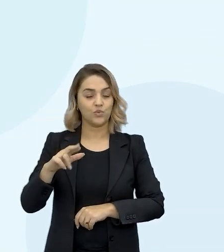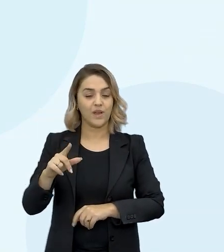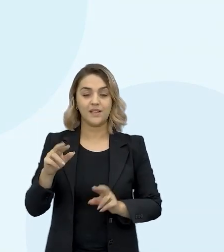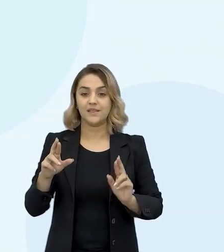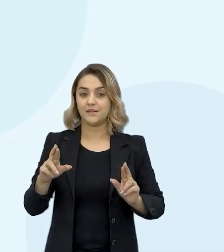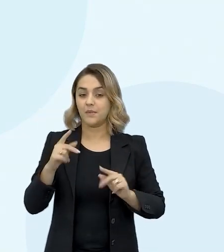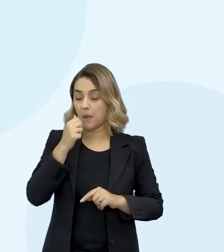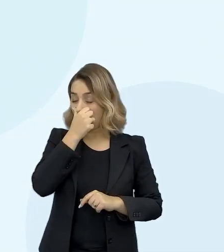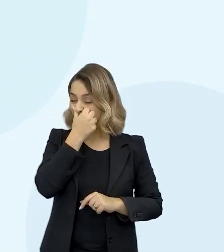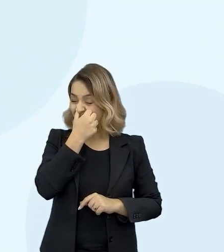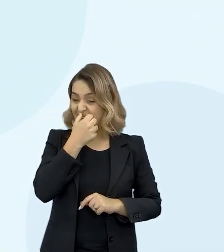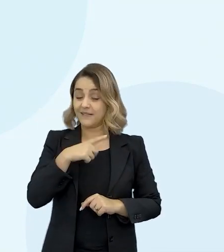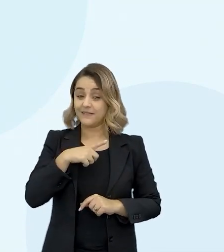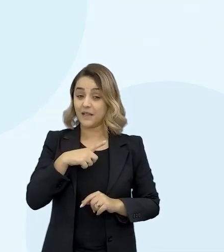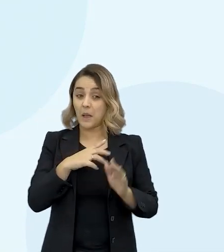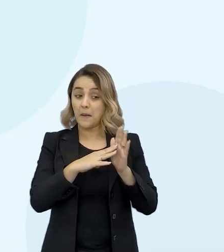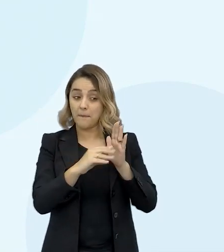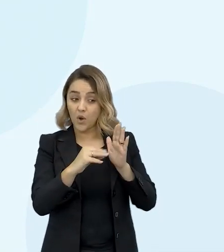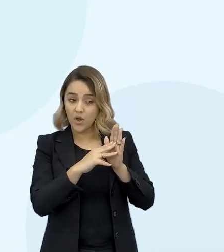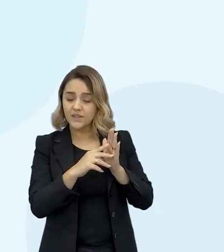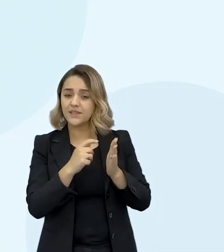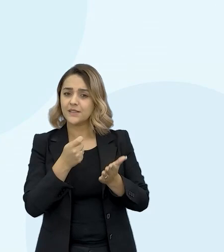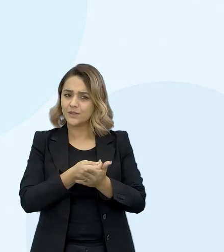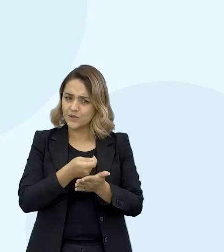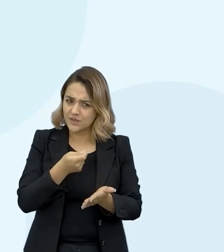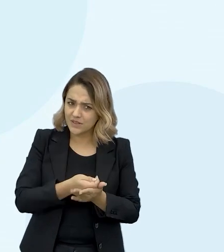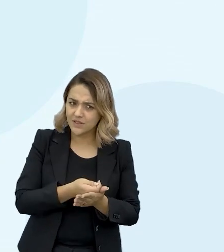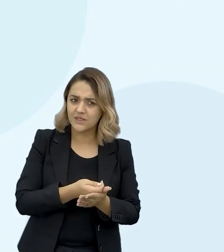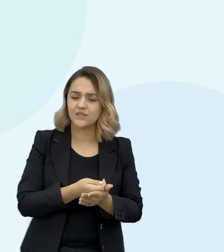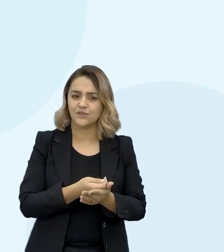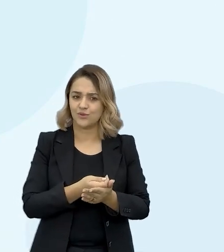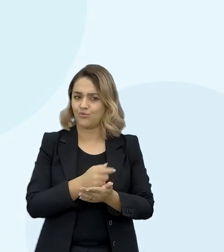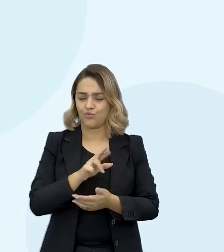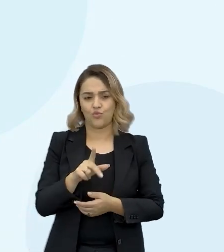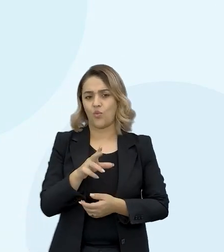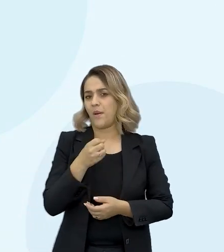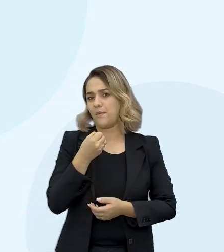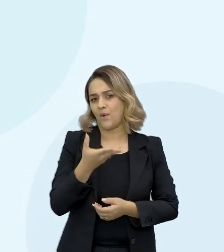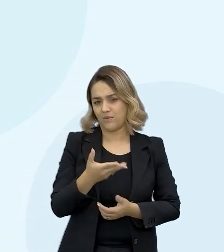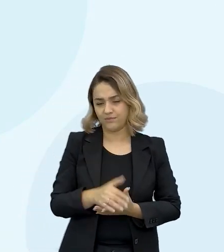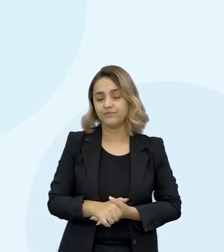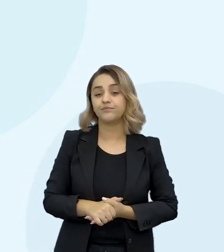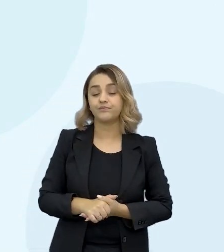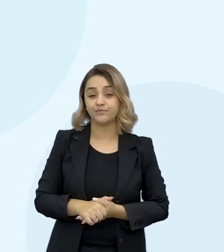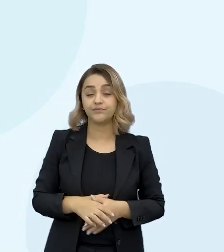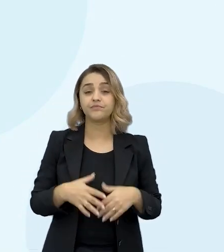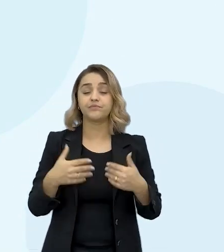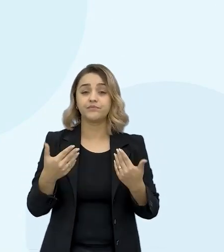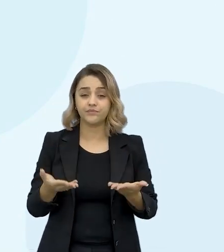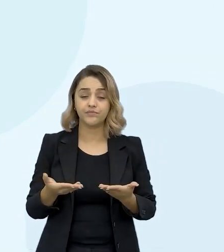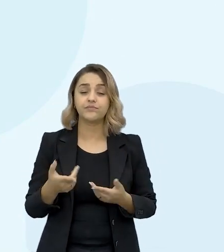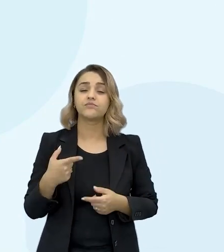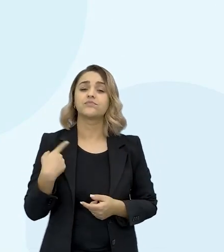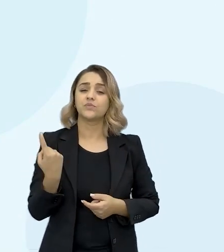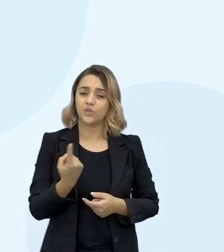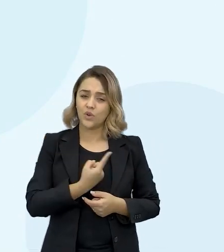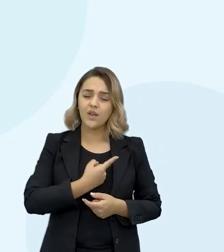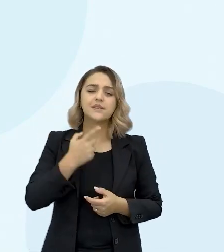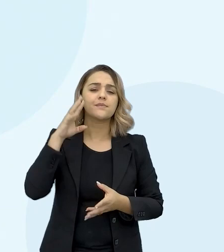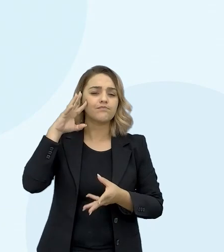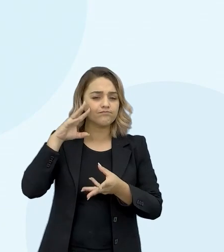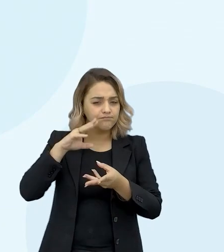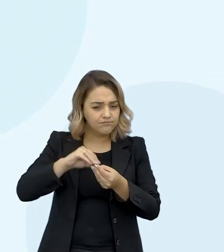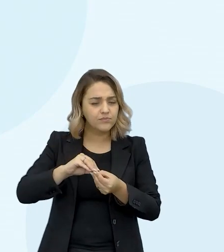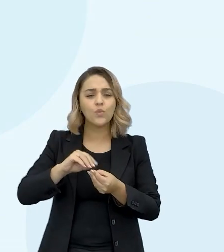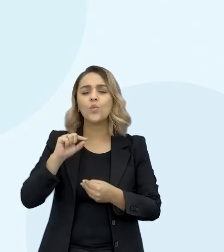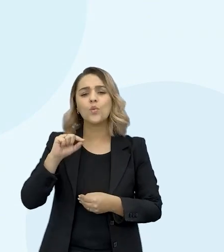modelos mentais rígidos, automatismos pouco eficientes. Então, a gente começa a entender,